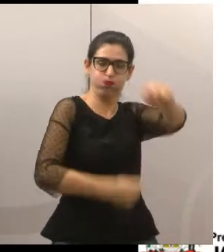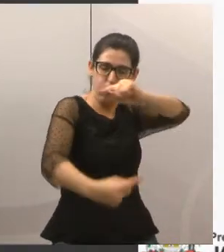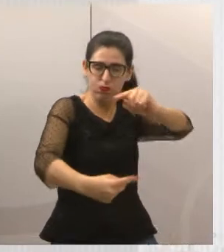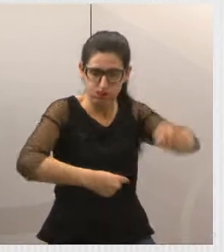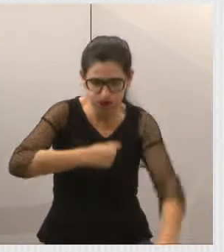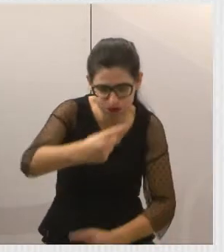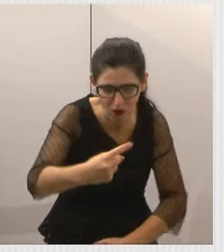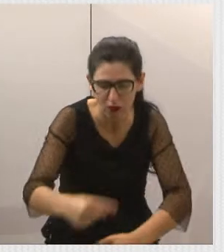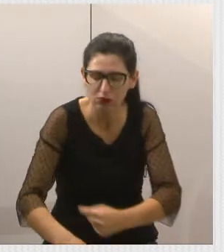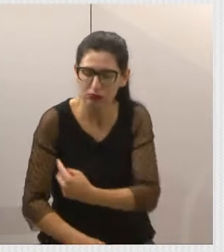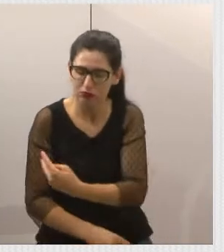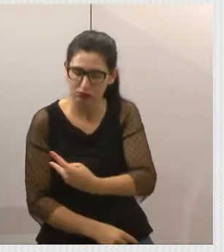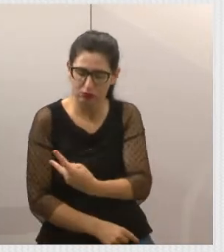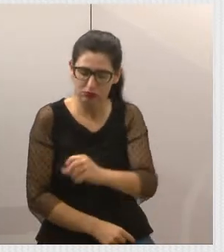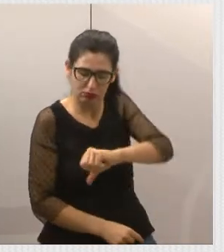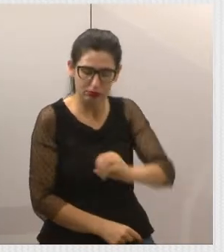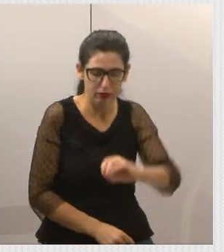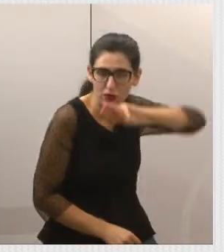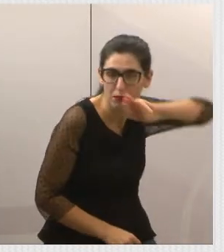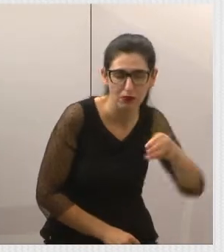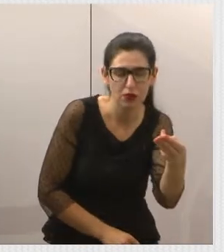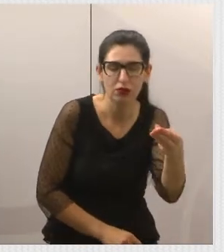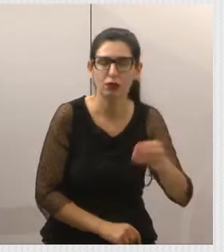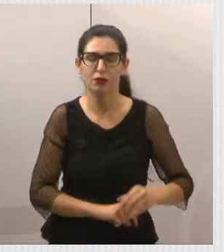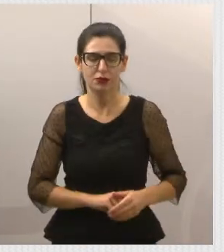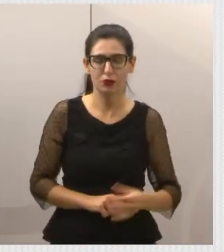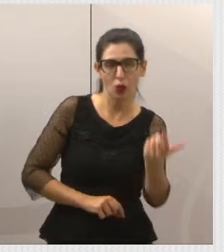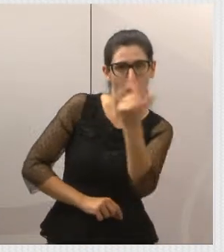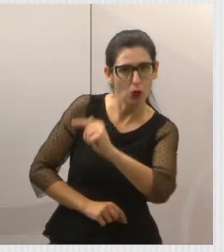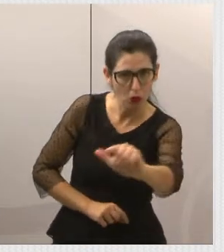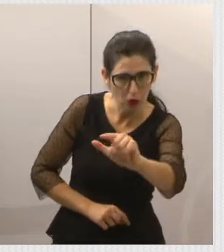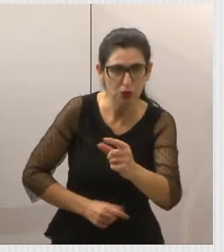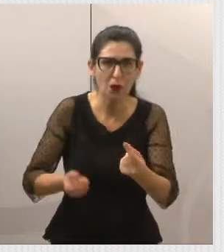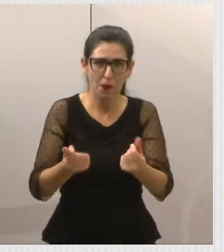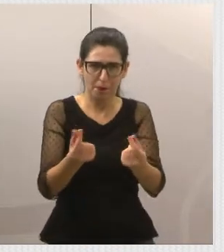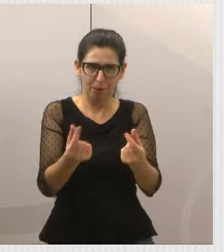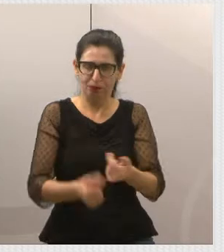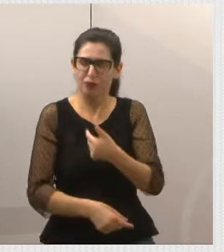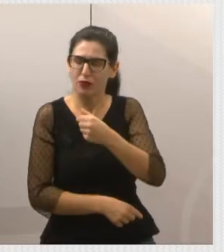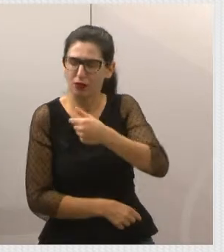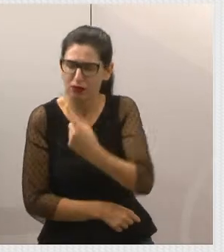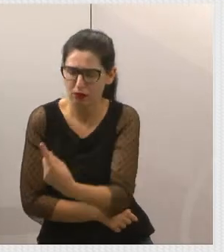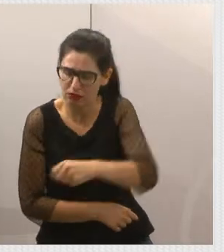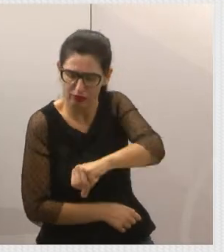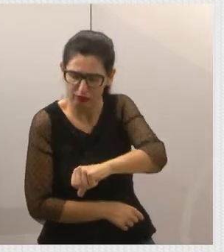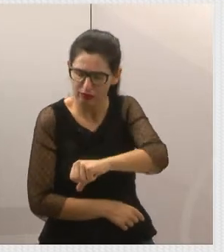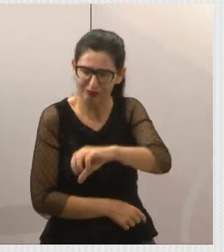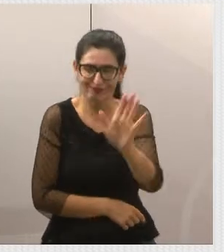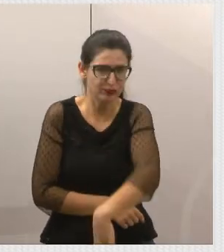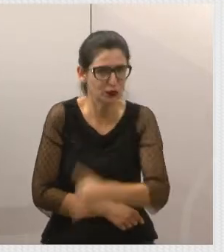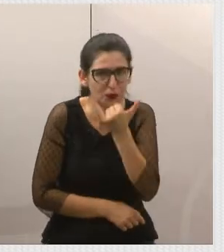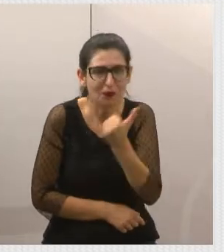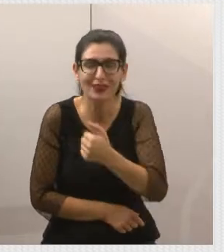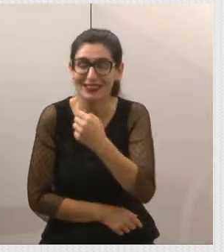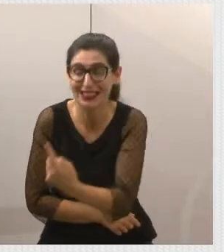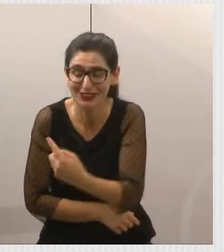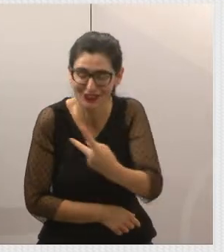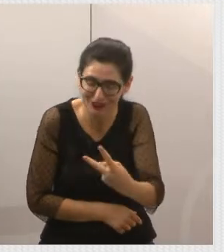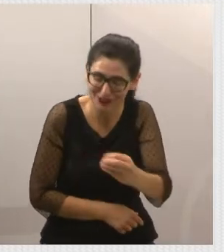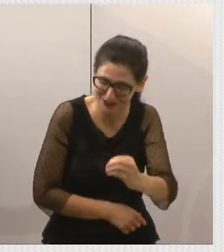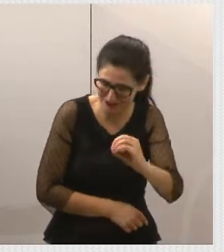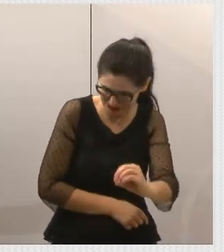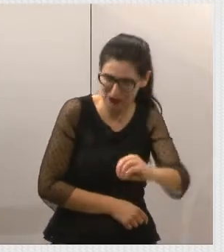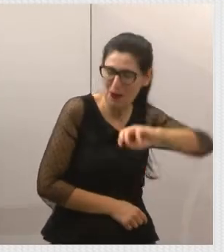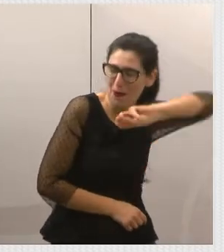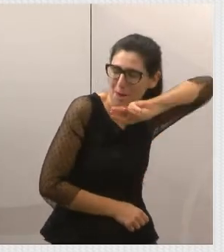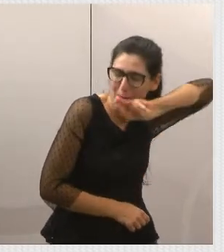milhões. E outro valor relevante aqui é os 120 milhões de operação de crédito, que pode vir a